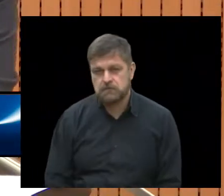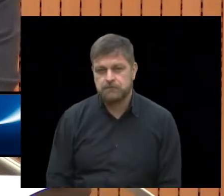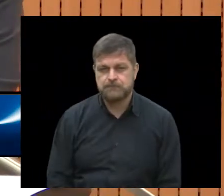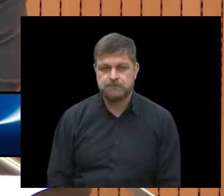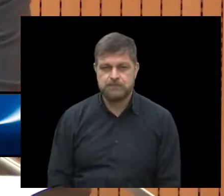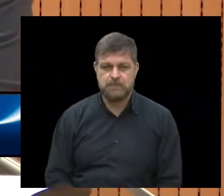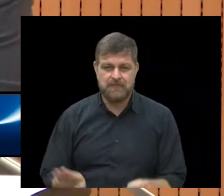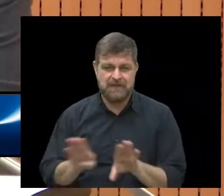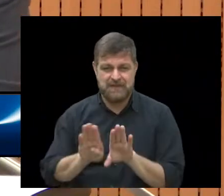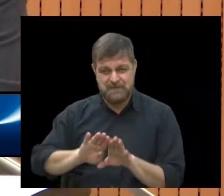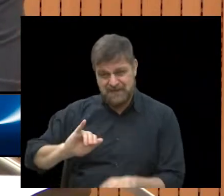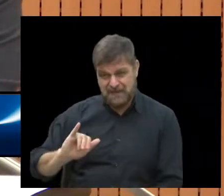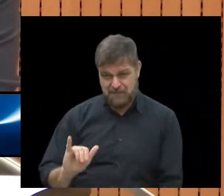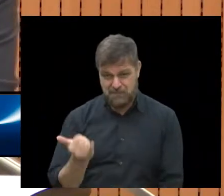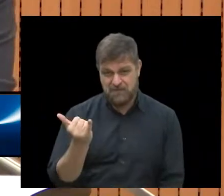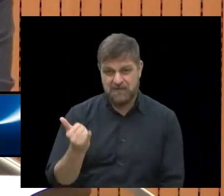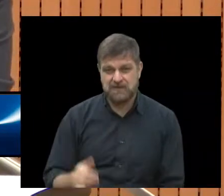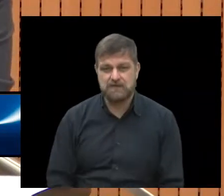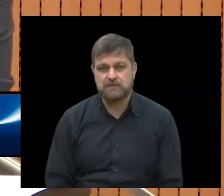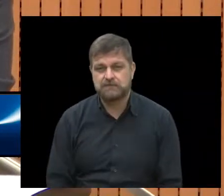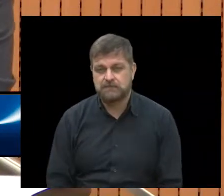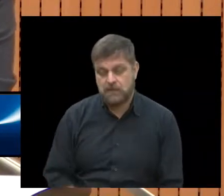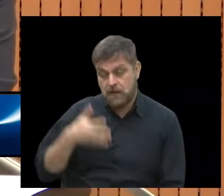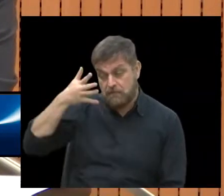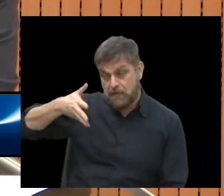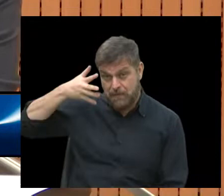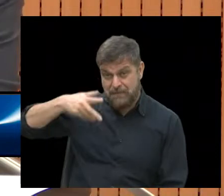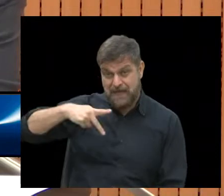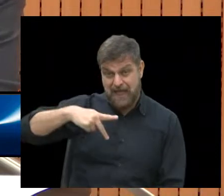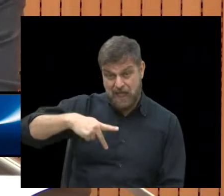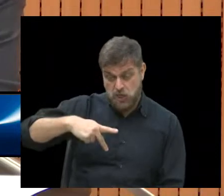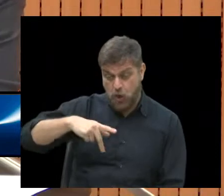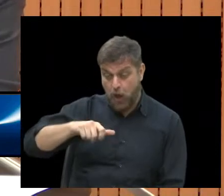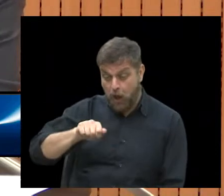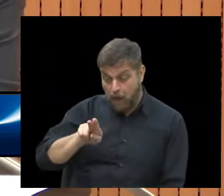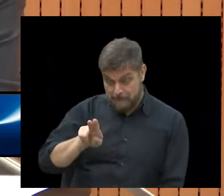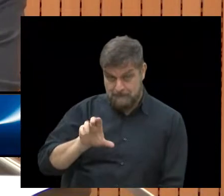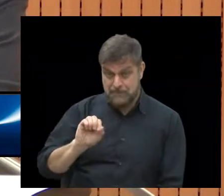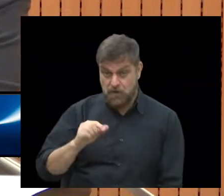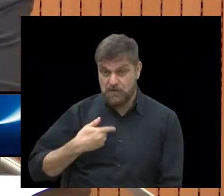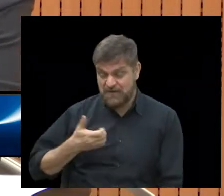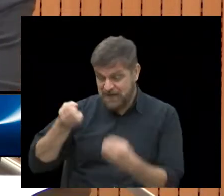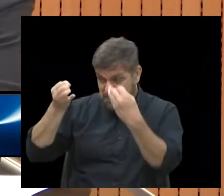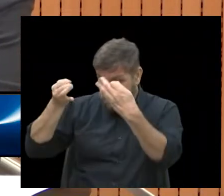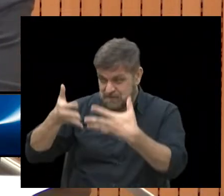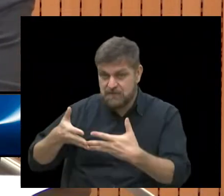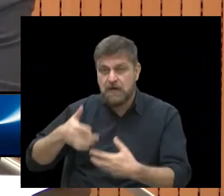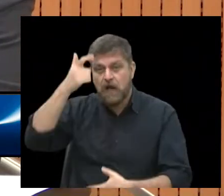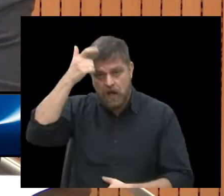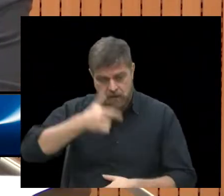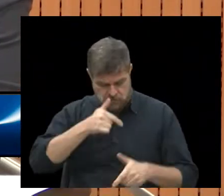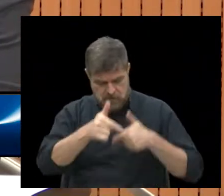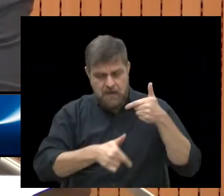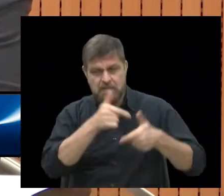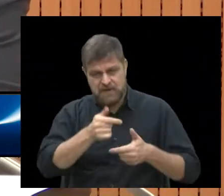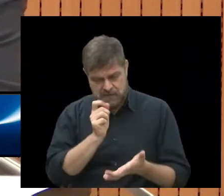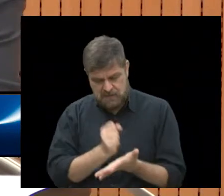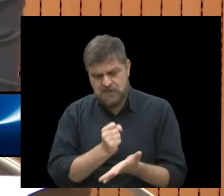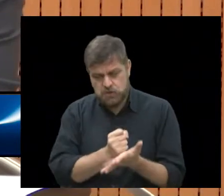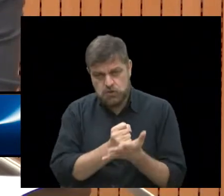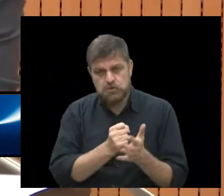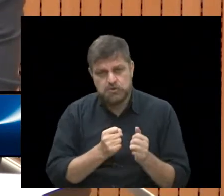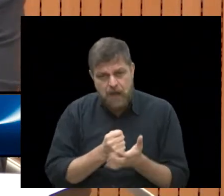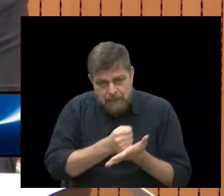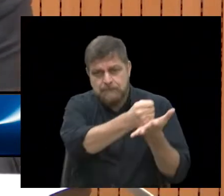Ademais, eu vou aproveitar a deixa do vereador Paulo Galtério para deixar bem explicado que eu fiz parte, sim, de vários